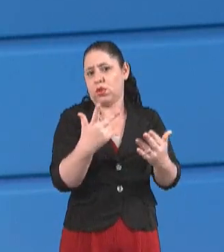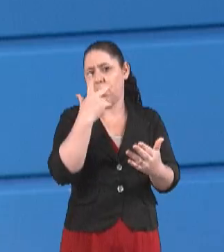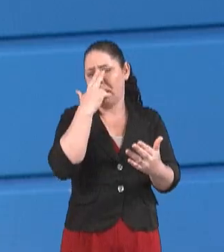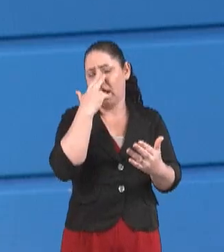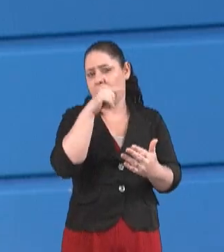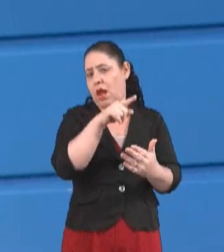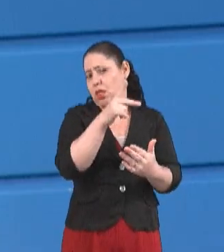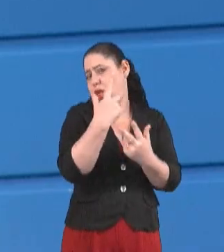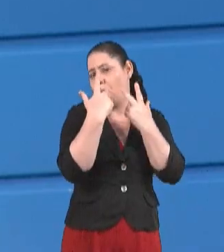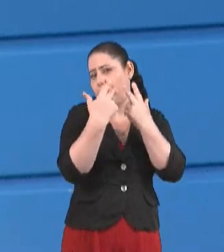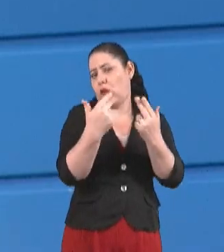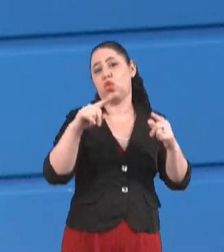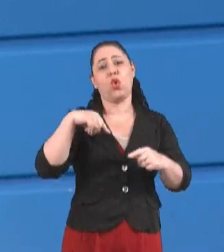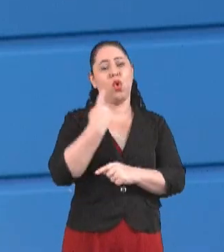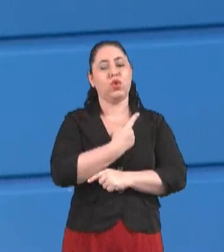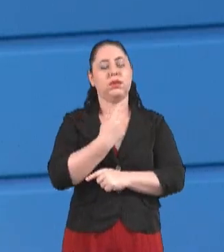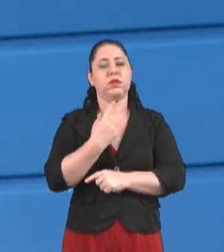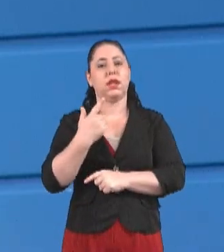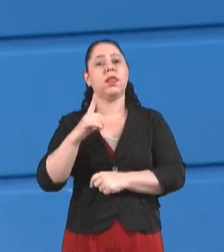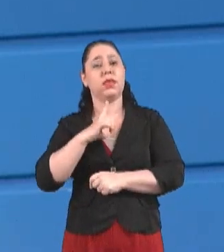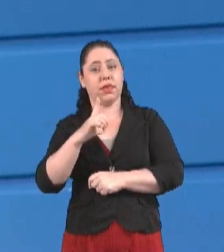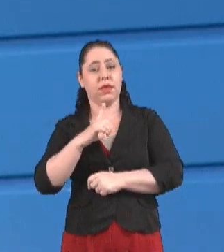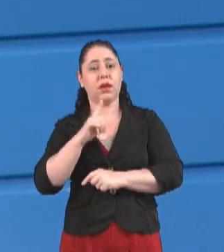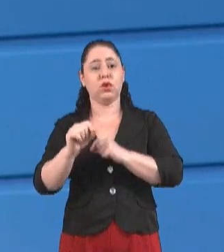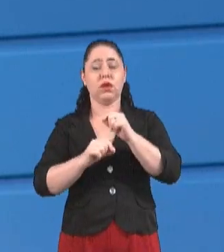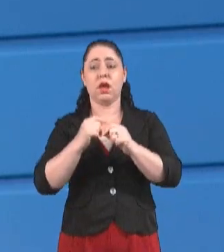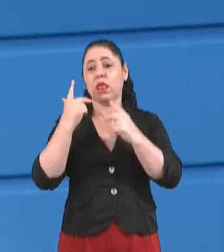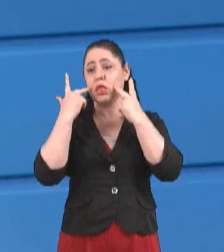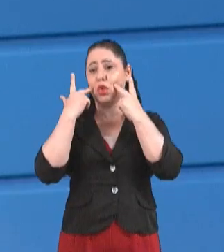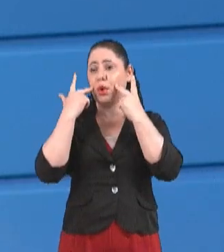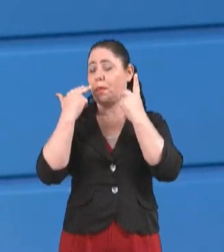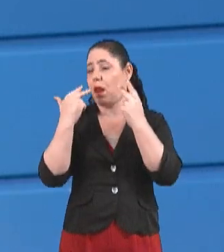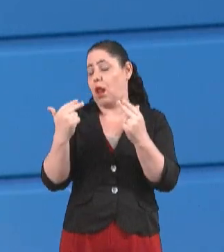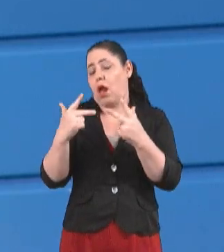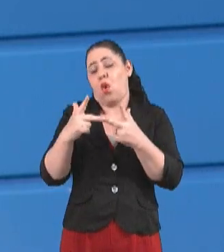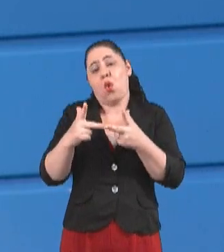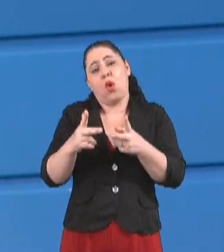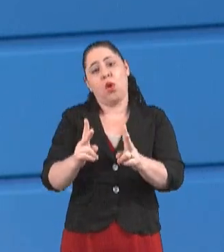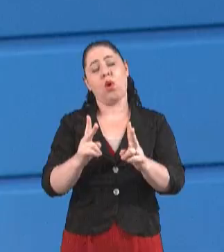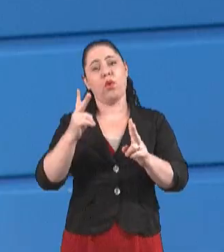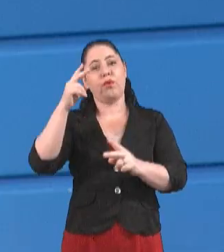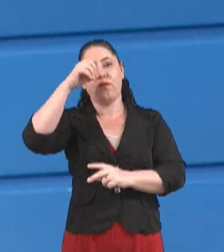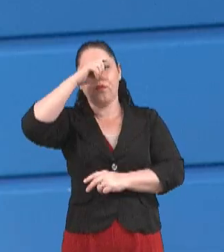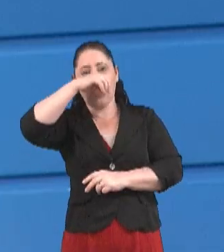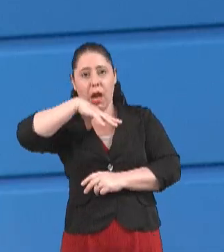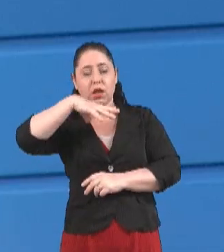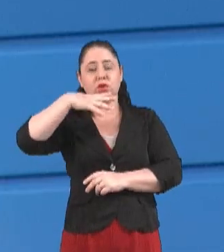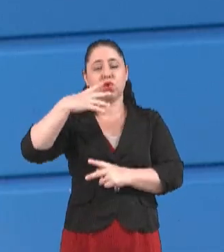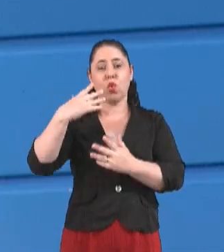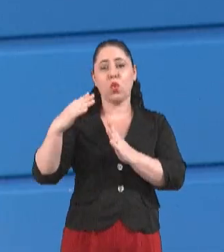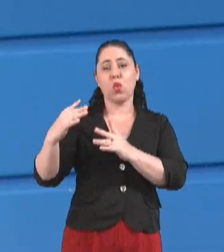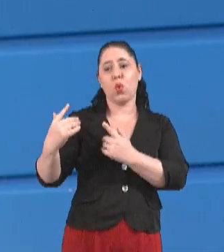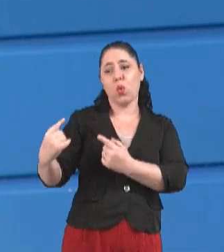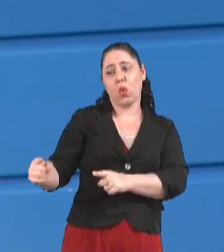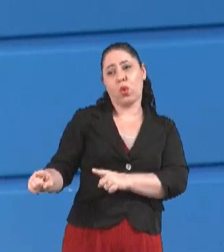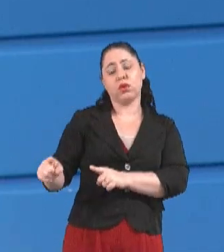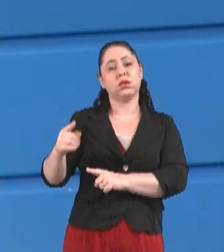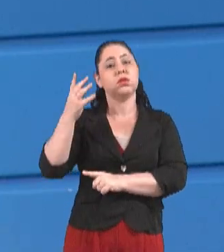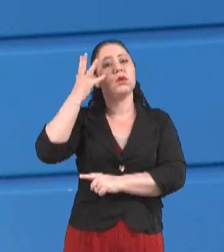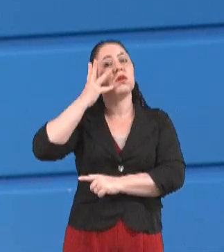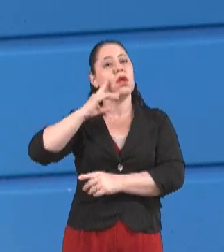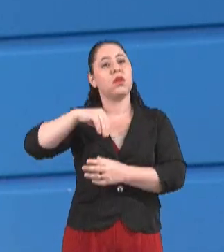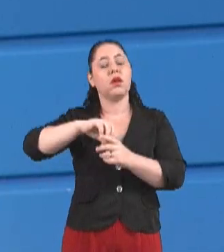isso normal. Nós temos hoje um processo de naturalização da violência contra as crianças dentro